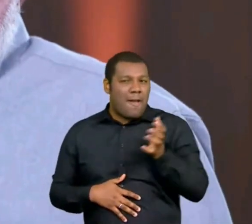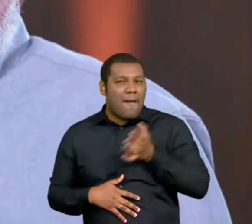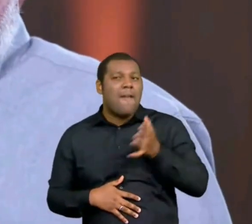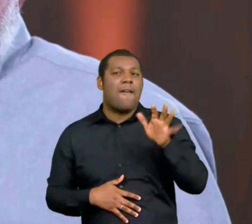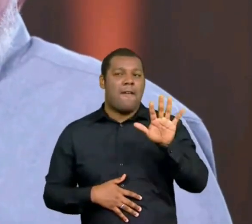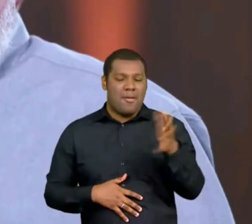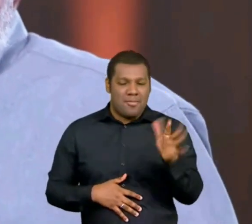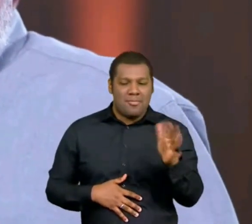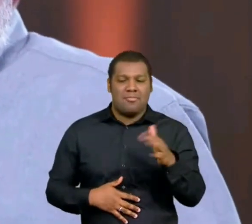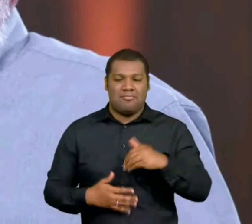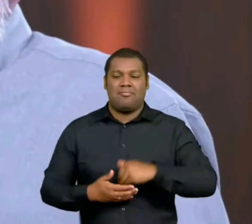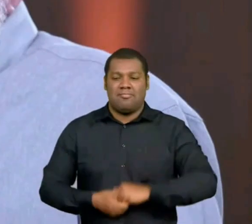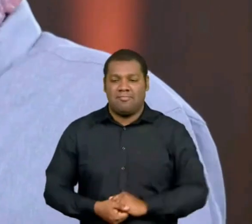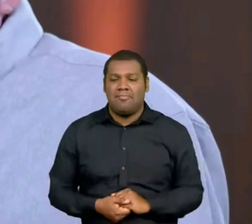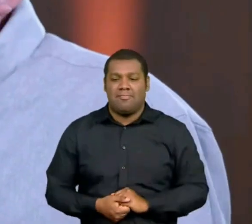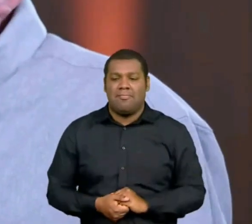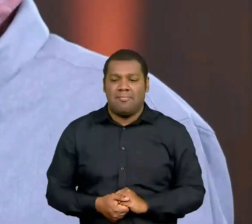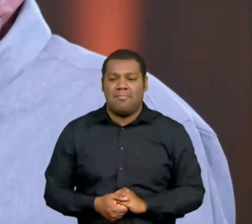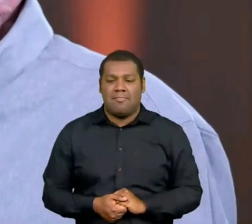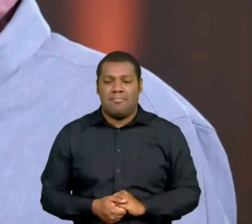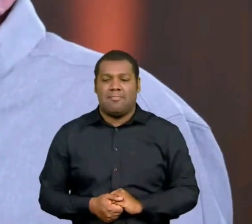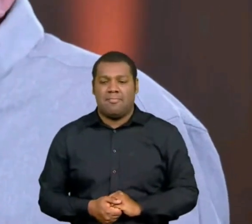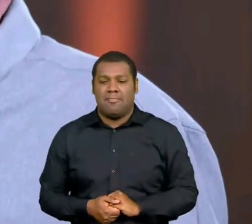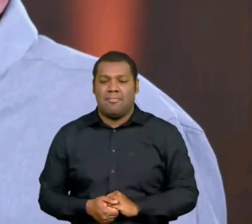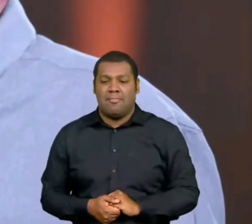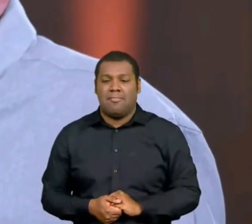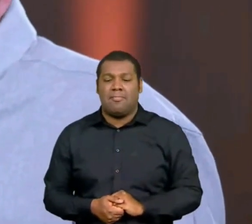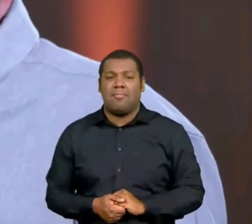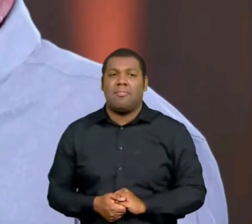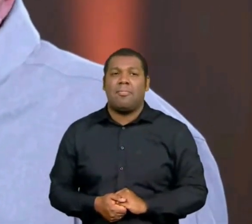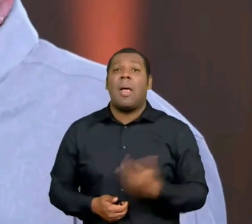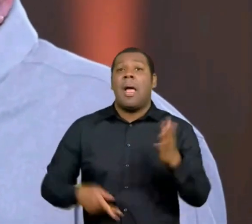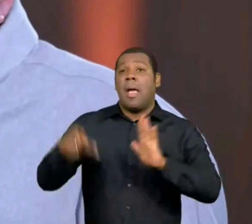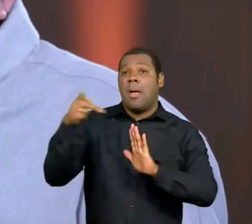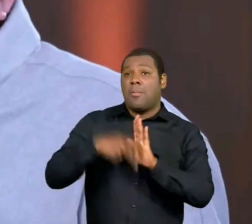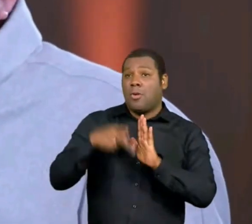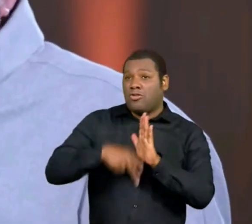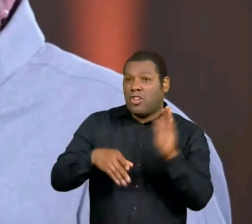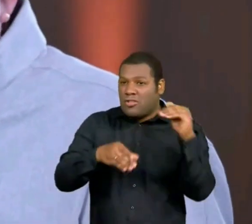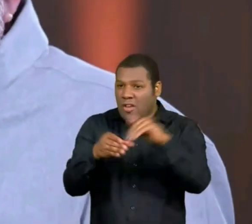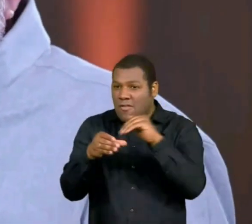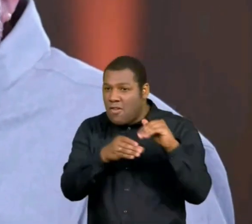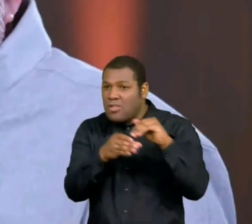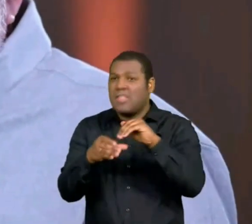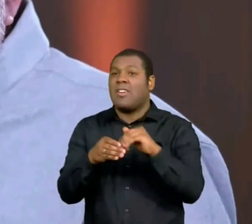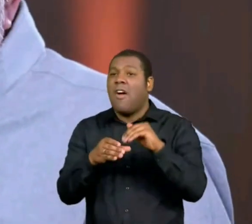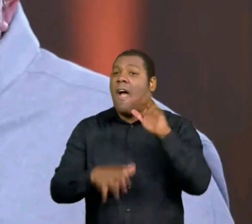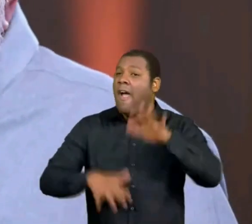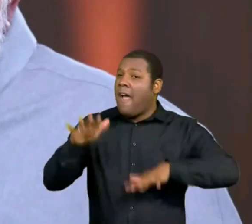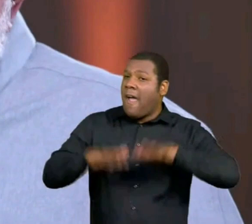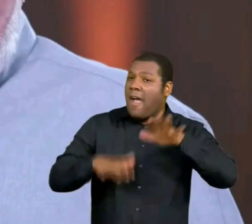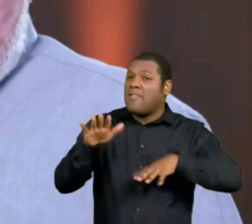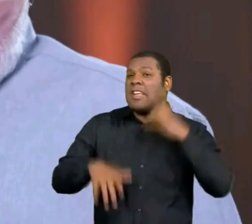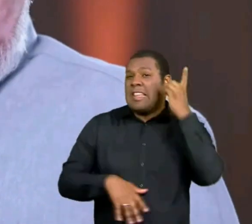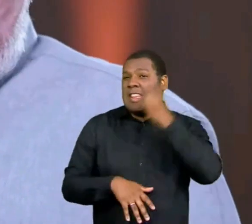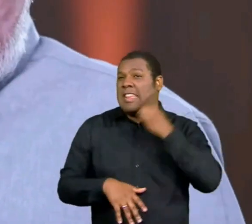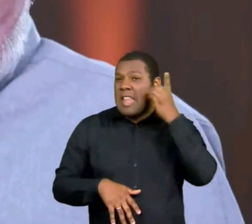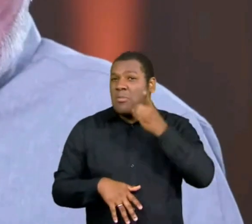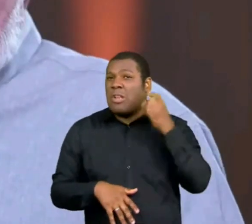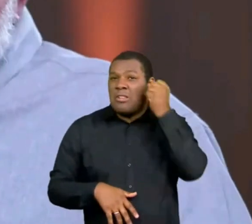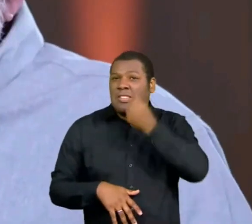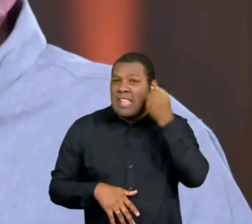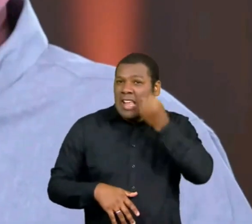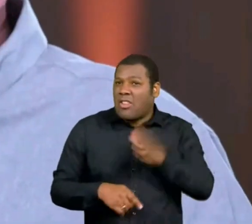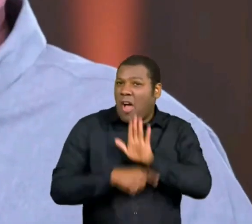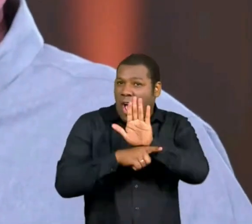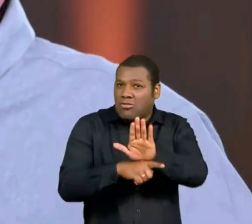isso, sabe... Quando chega um projeto para votar, muitas vezes eles não votam a favor dos interesses da maioria do povo. Ele vota a